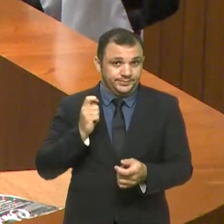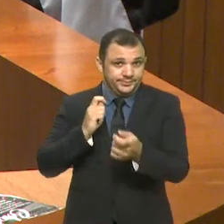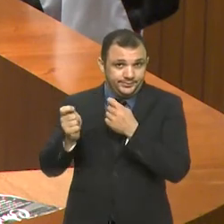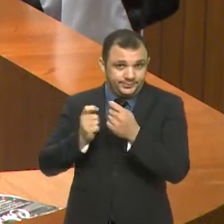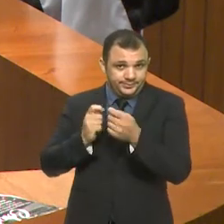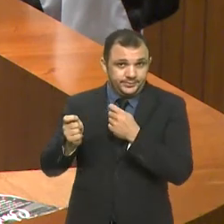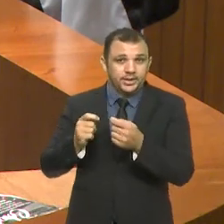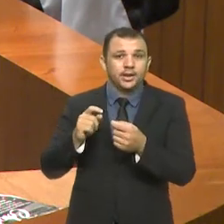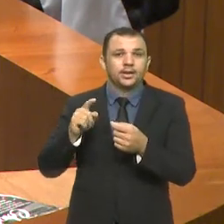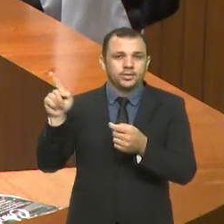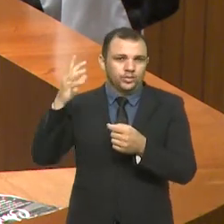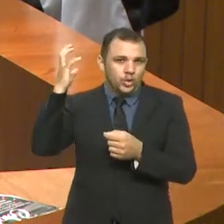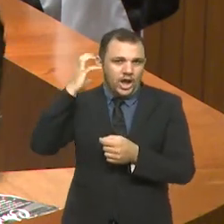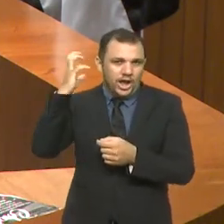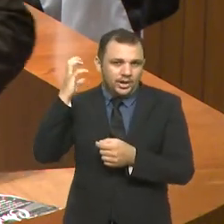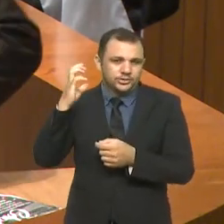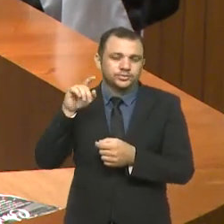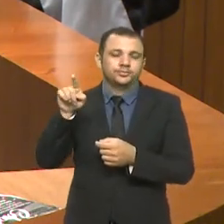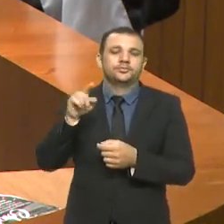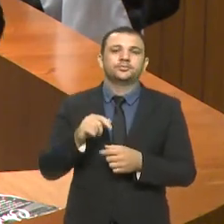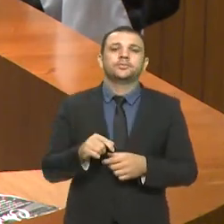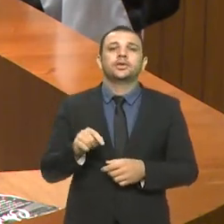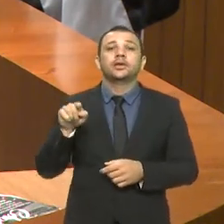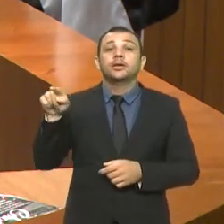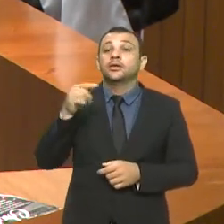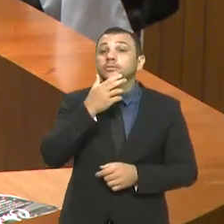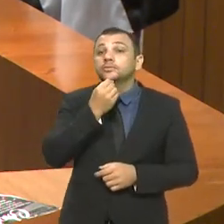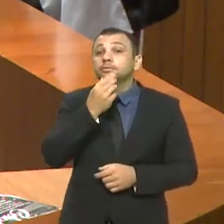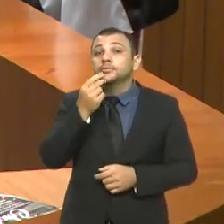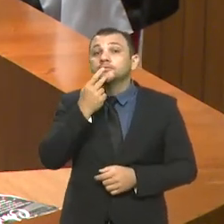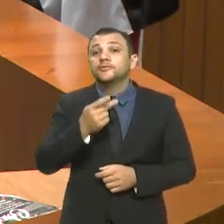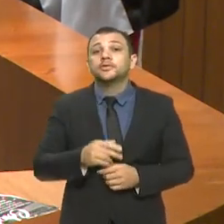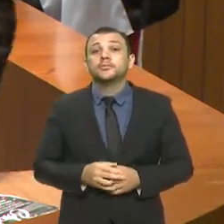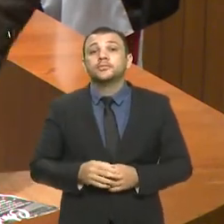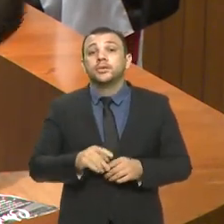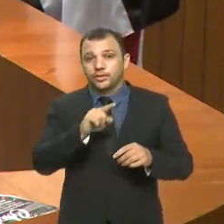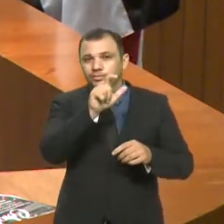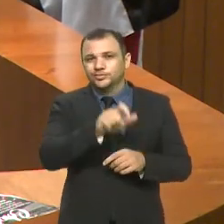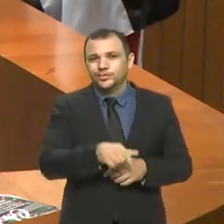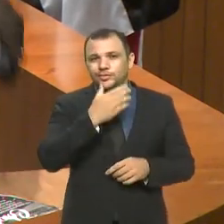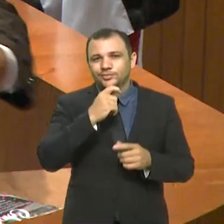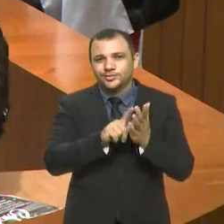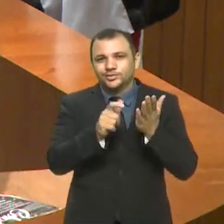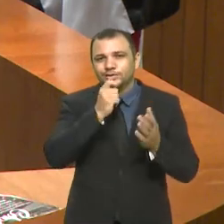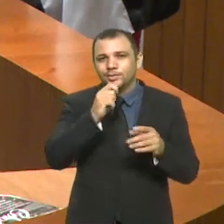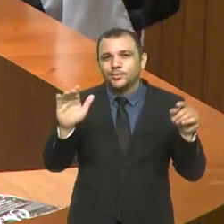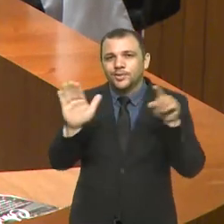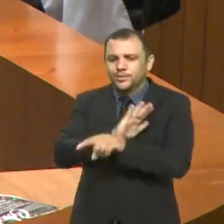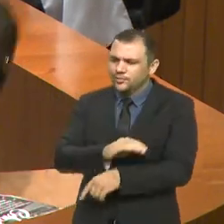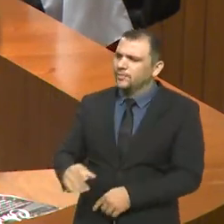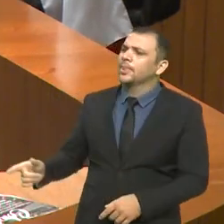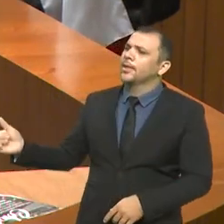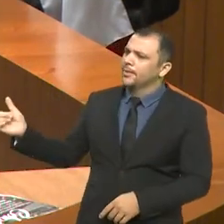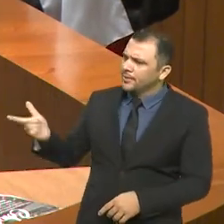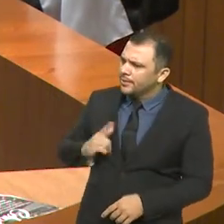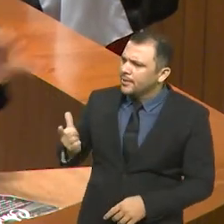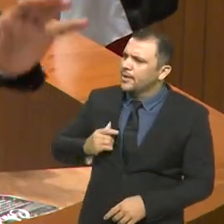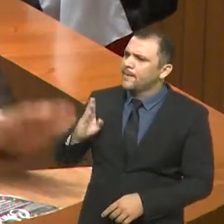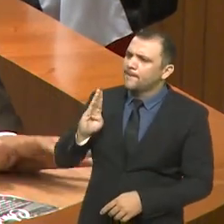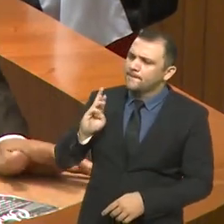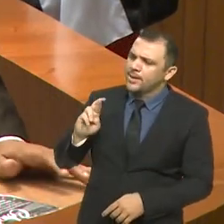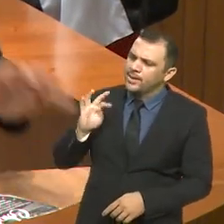Marcelo Minardi, e ele questionou, e aí, doutor Daniel, vai ter ou não vai ter o